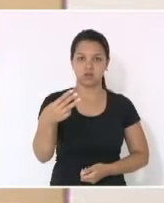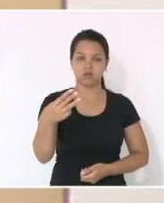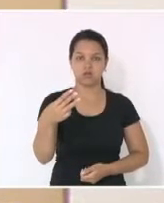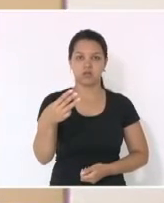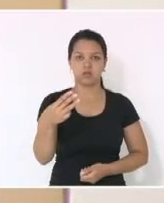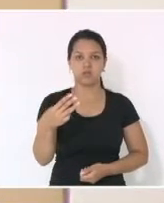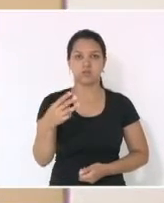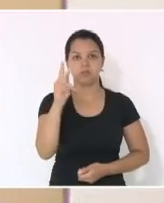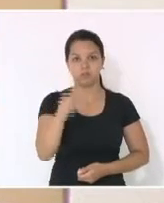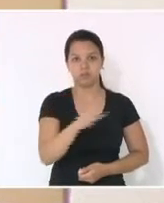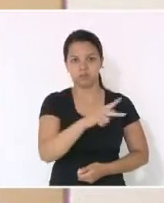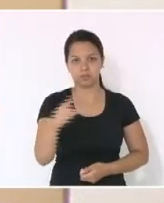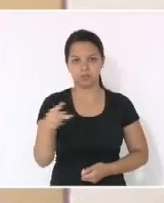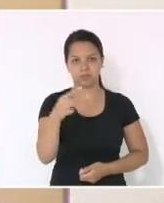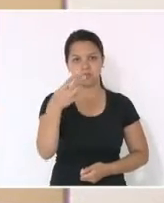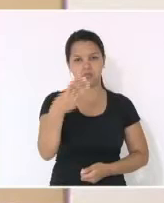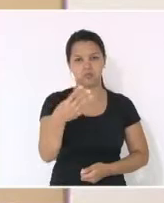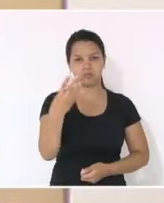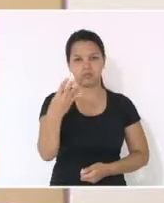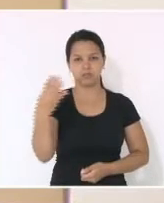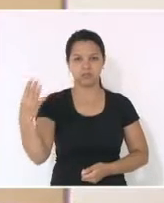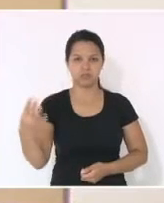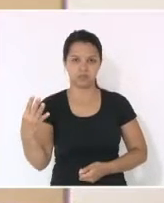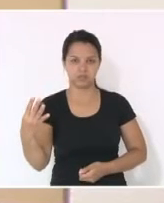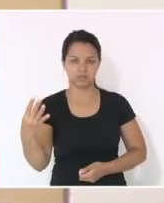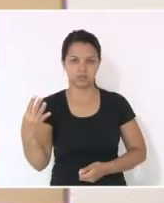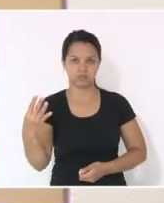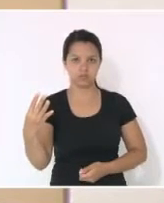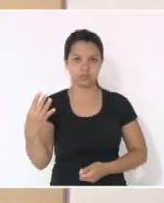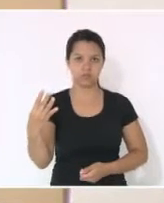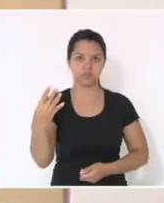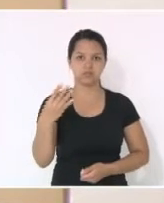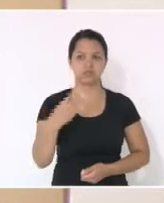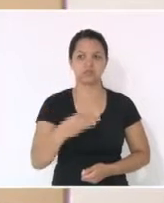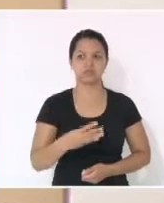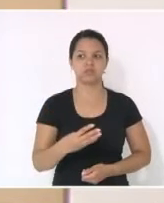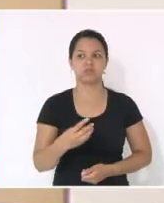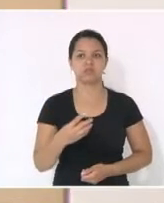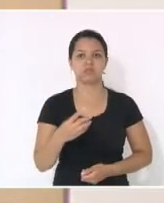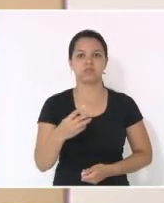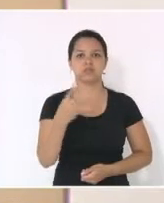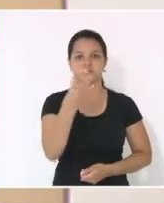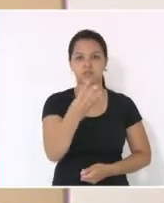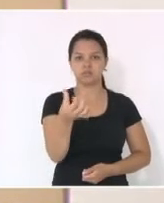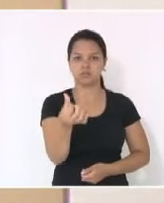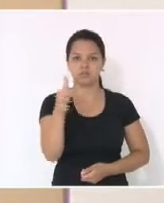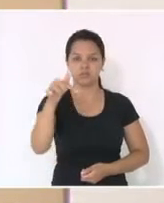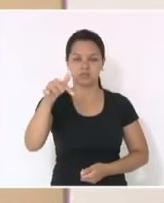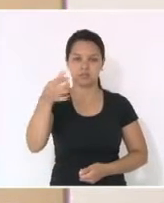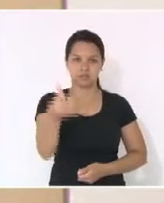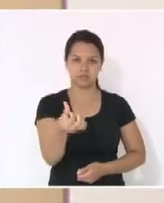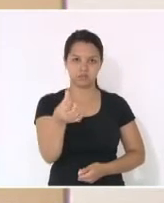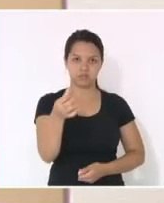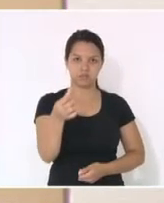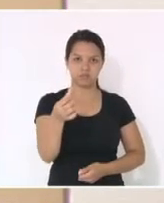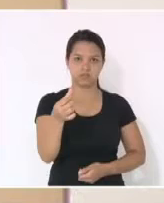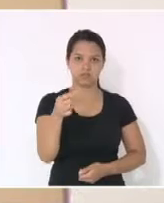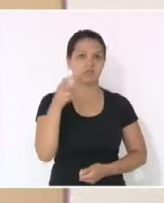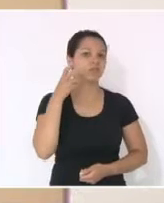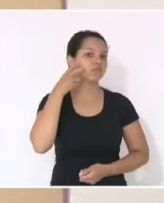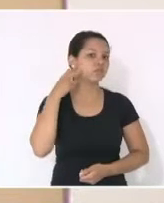baldissera 344 deputado carlos chiodini 346 e 347 deputado luiz fernando gambi